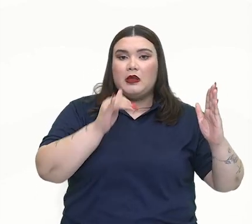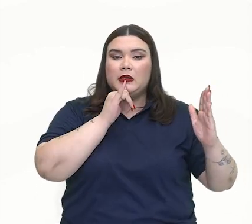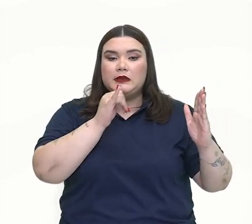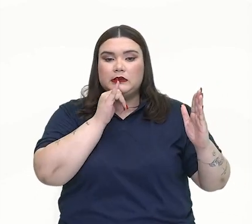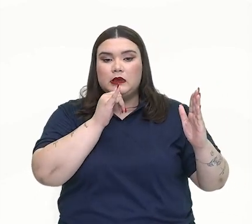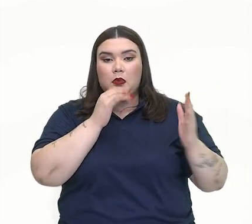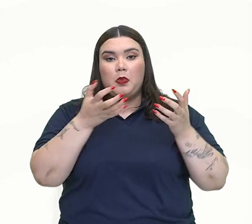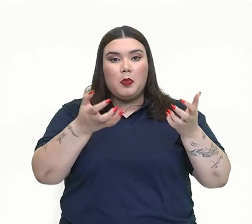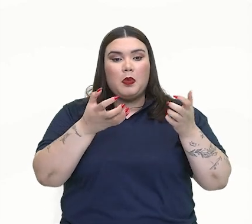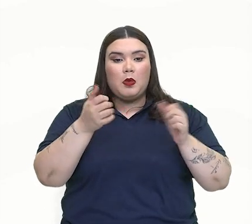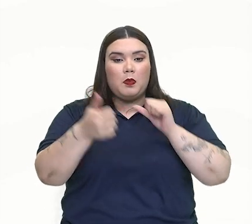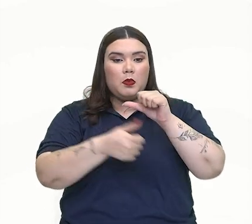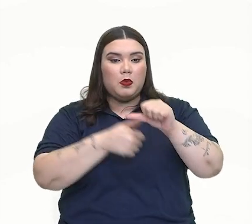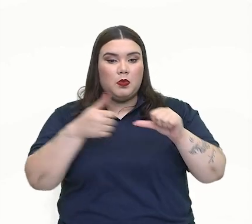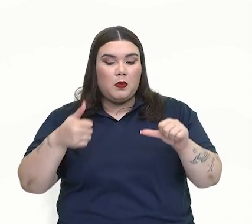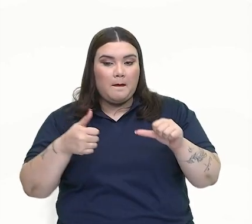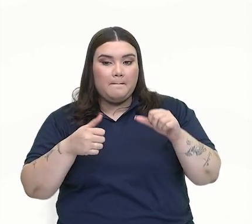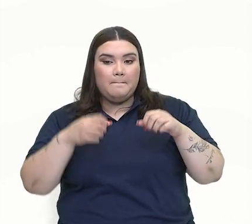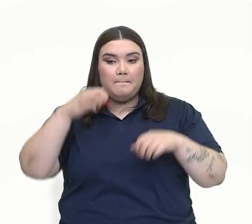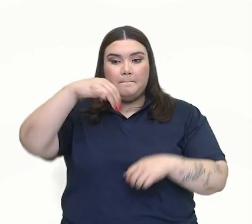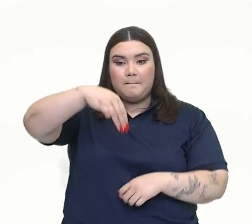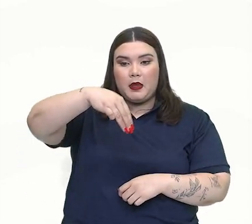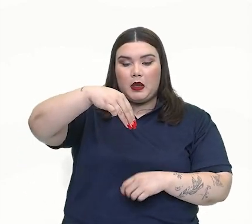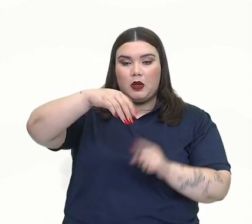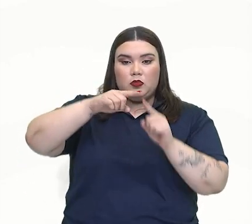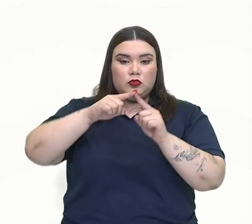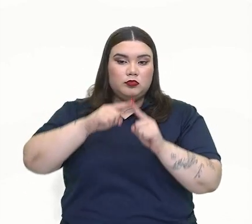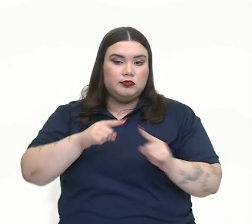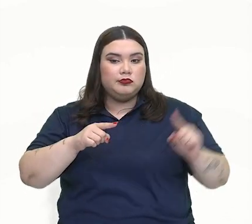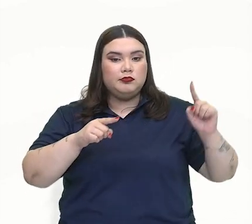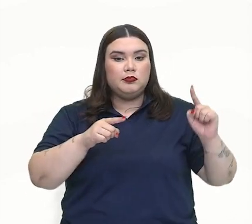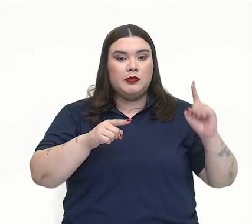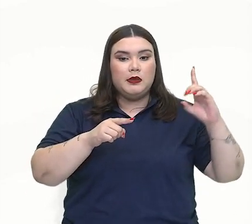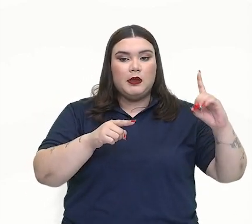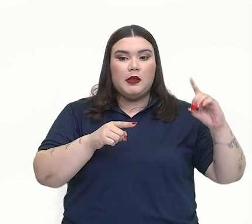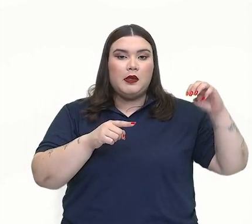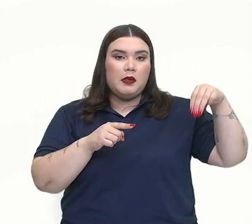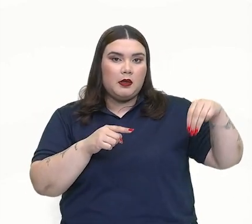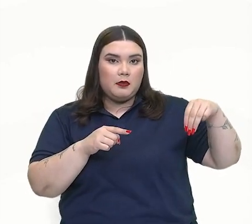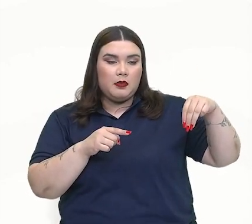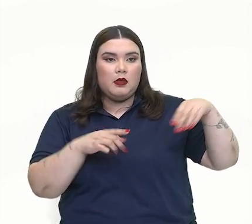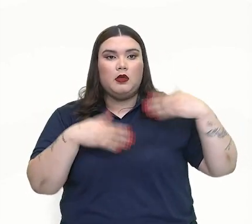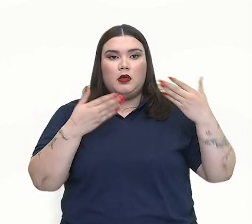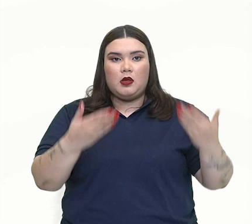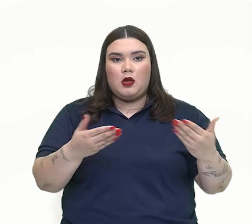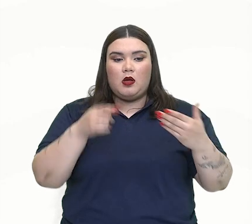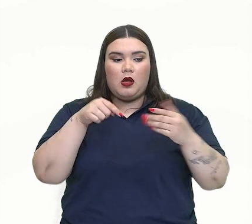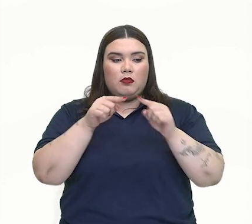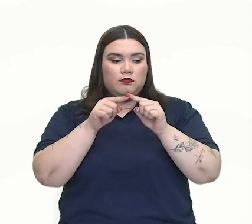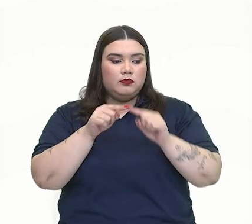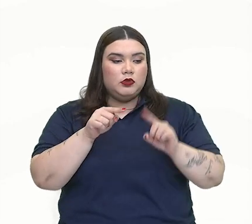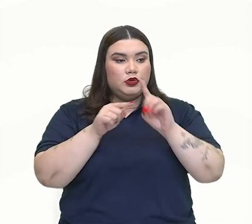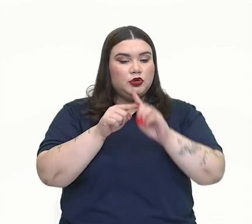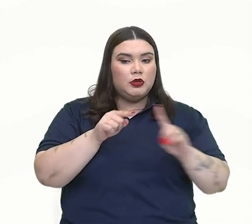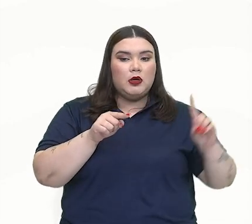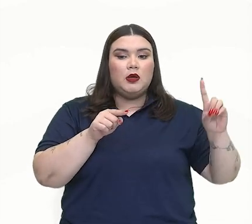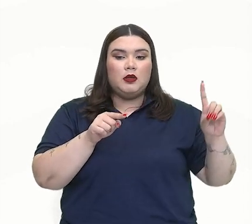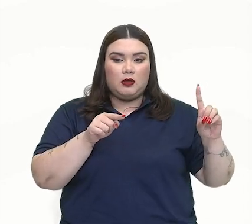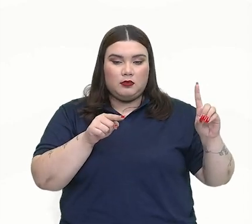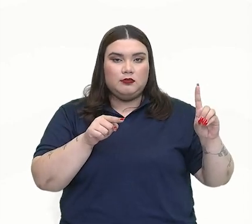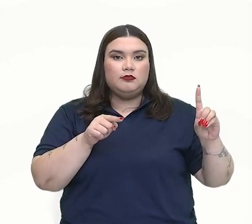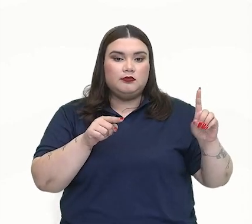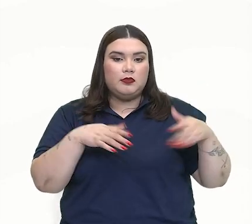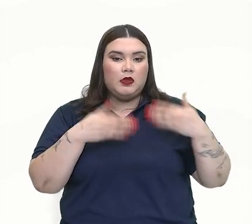indo para a direita. Nesse caso aqui, a multiplicação, ó, já seria uma multiplicação por 10. Tá? Então,